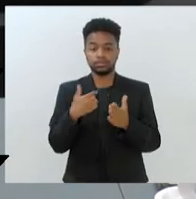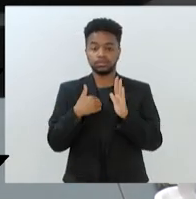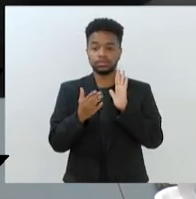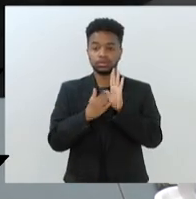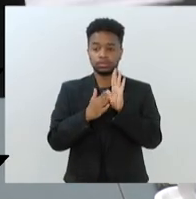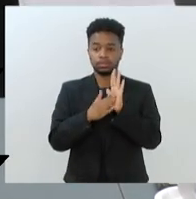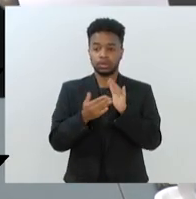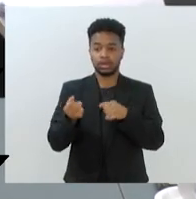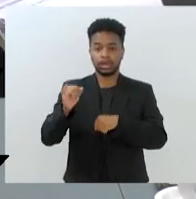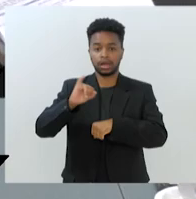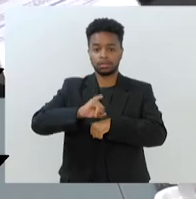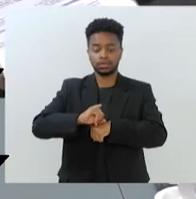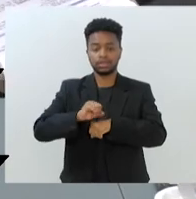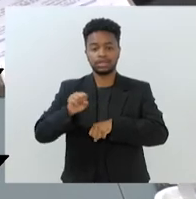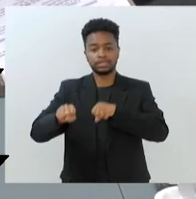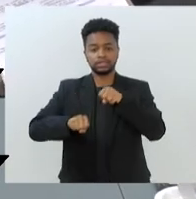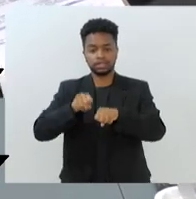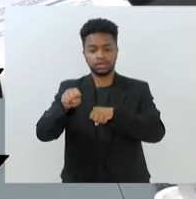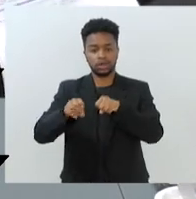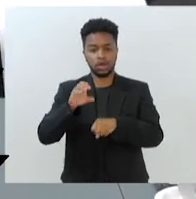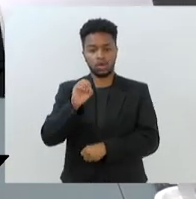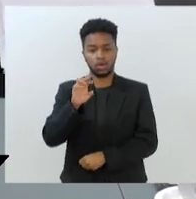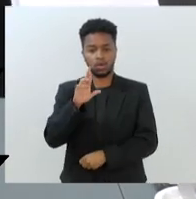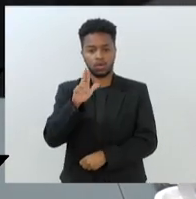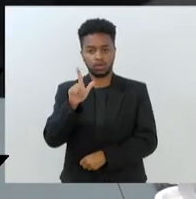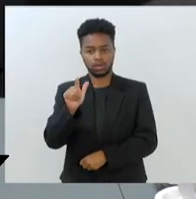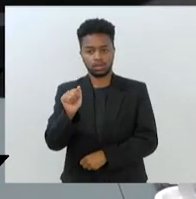capital o ciclismo da orla.